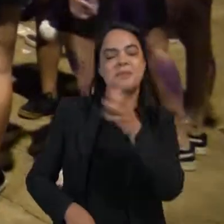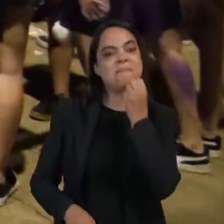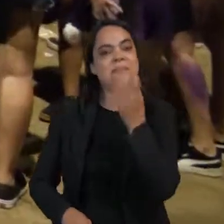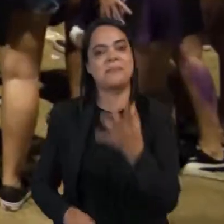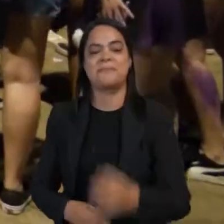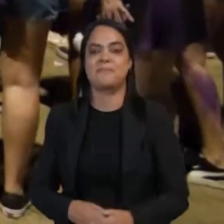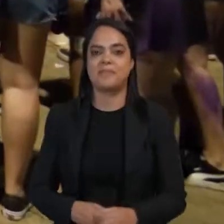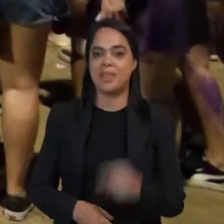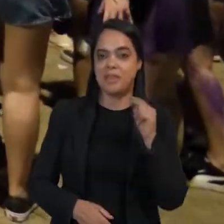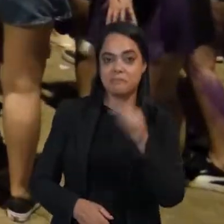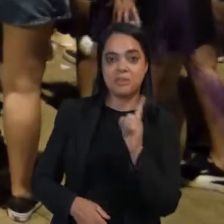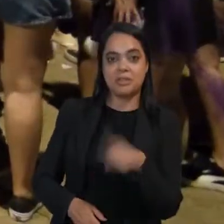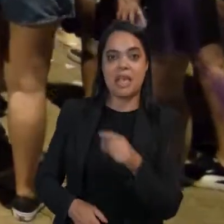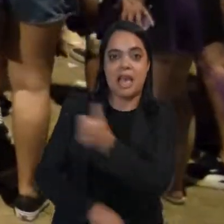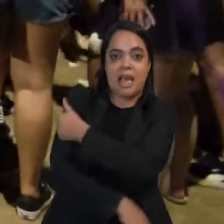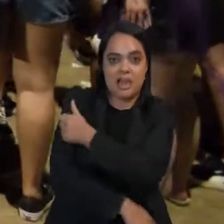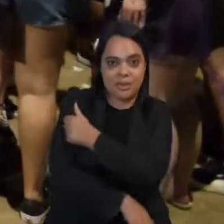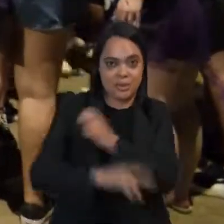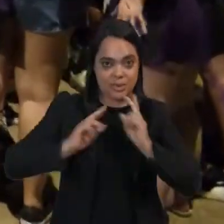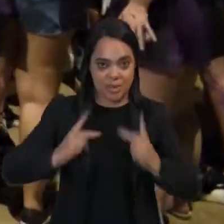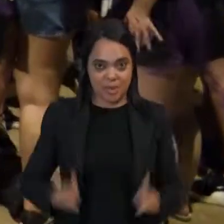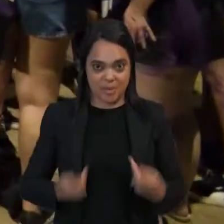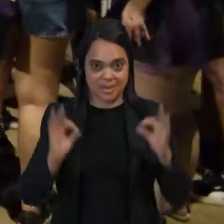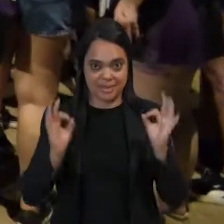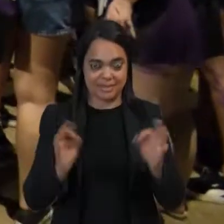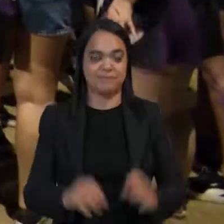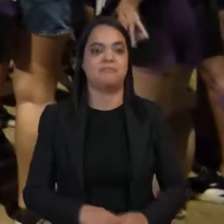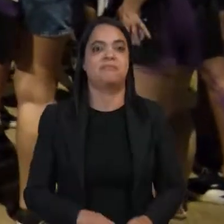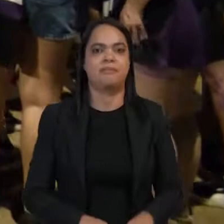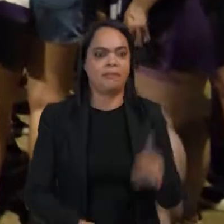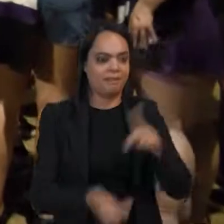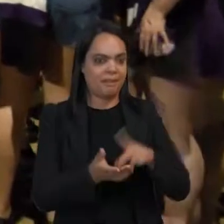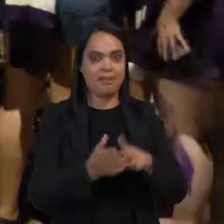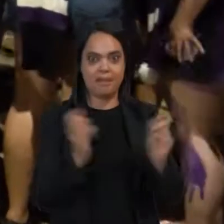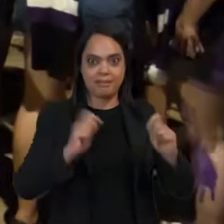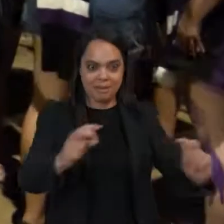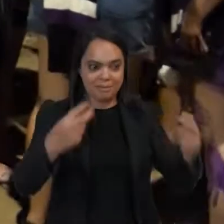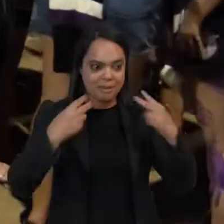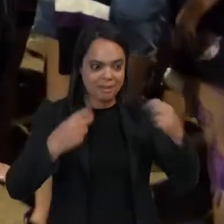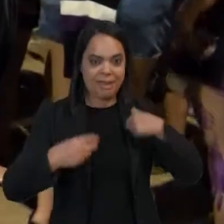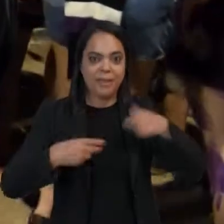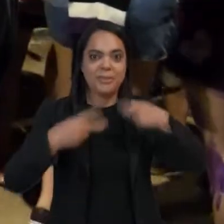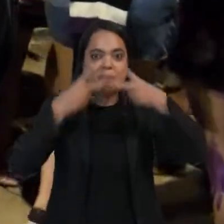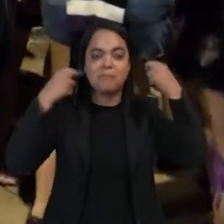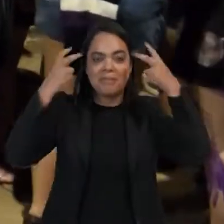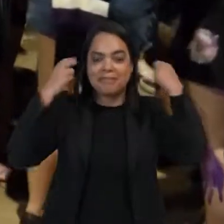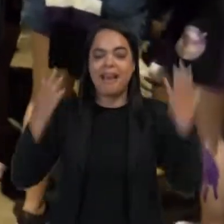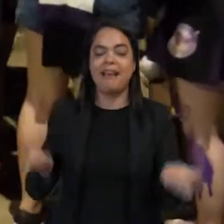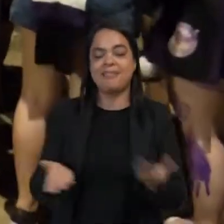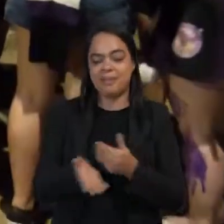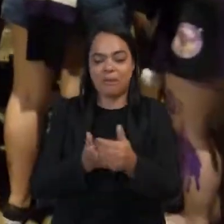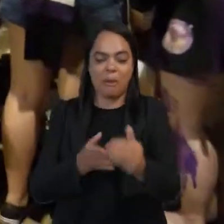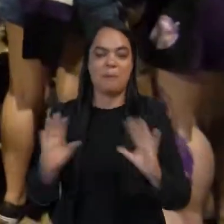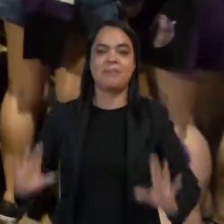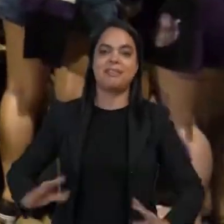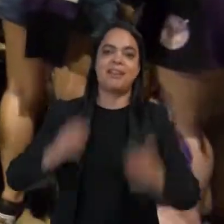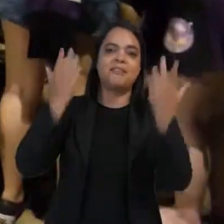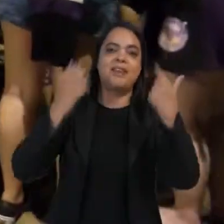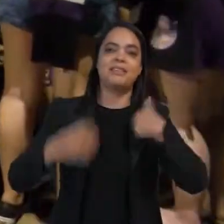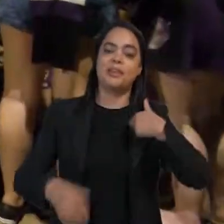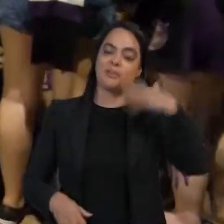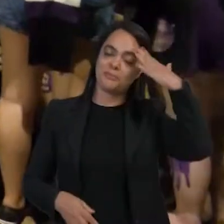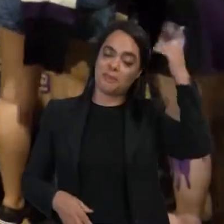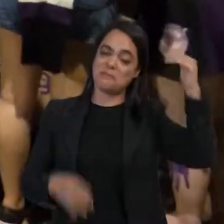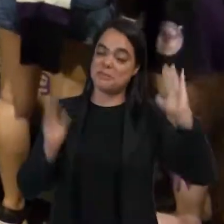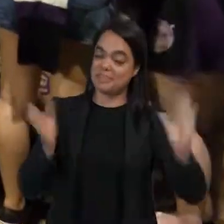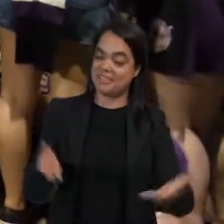velho. E você é calouro da Humanas, é isso? É isso, acho que dá pra ver na minha cara, né? Eu tô todo pintado, desde o primeiro dia da festa eu tô todo pintado, sou conhecido